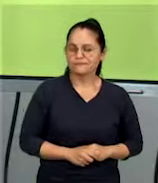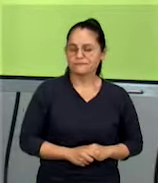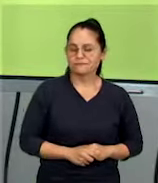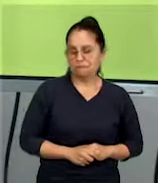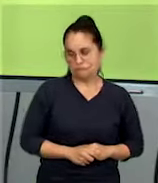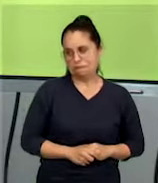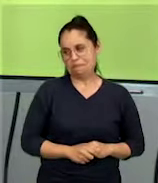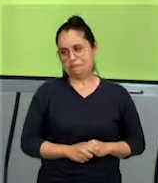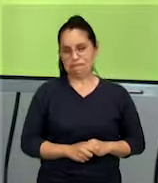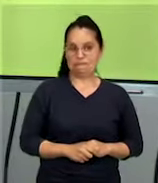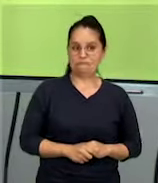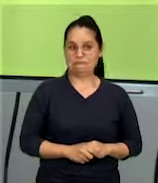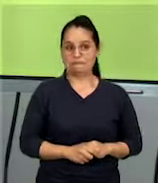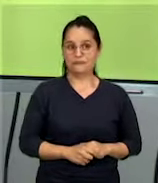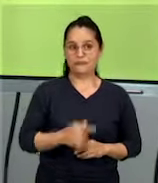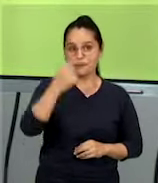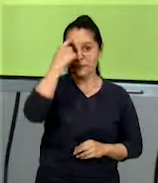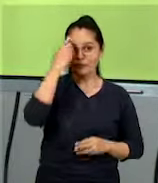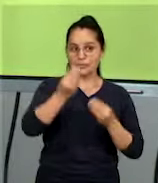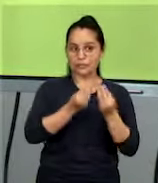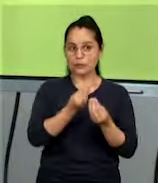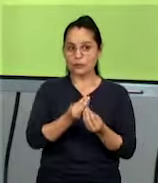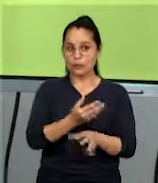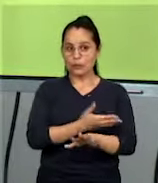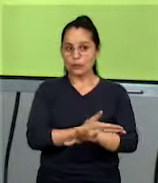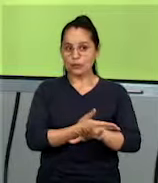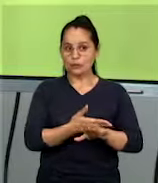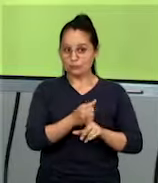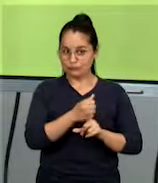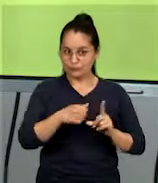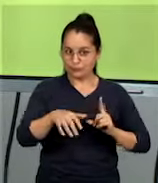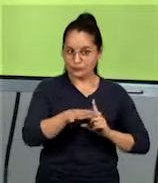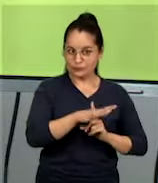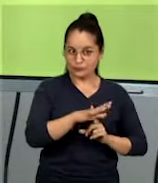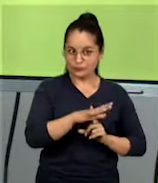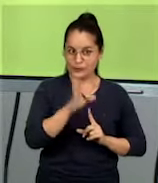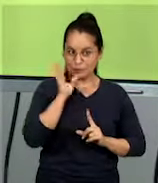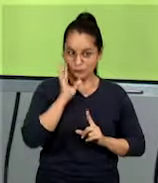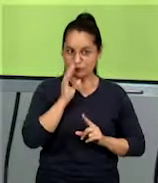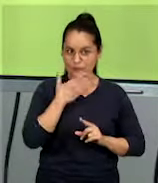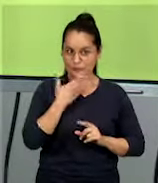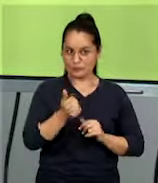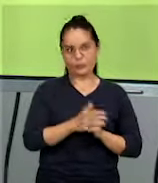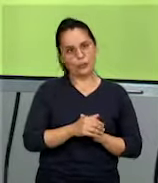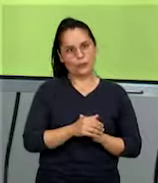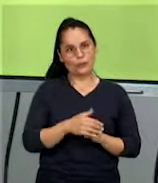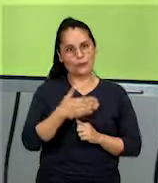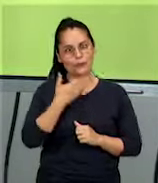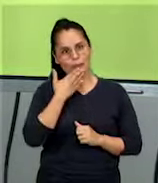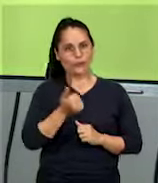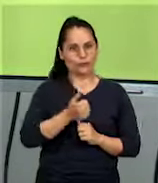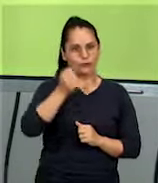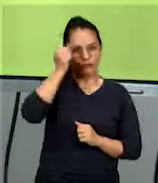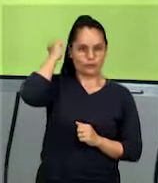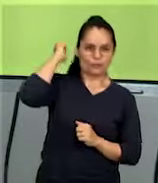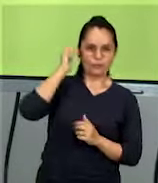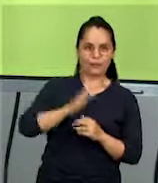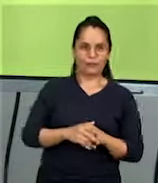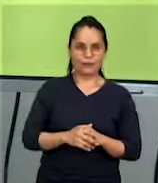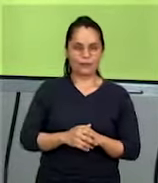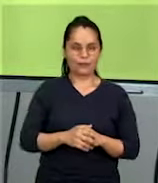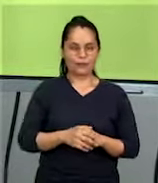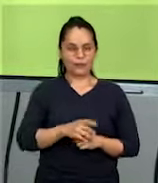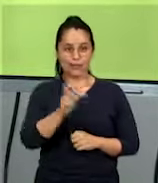Pensando bem, os ritos de passagem da nossa sociedade estão até legais, né? É mais fácil passar no vestibular, é mais fácil tirar uma carteira